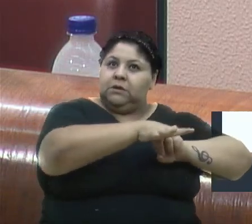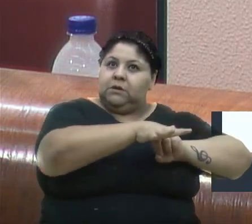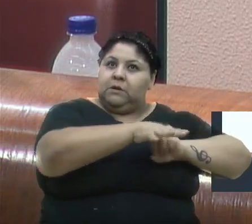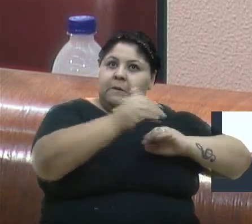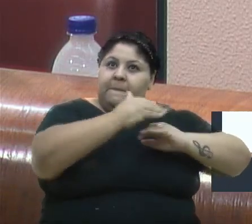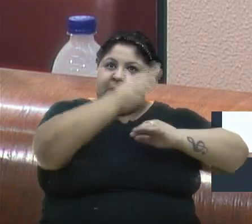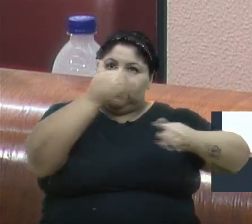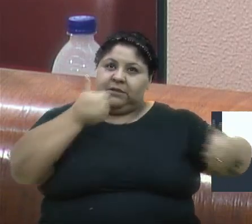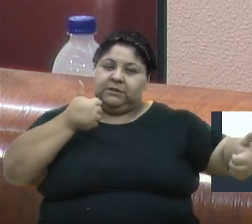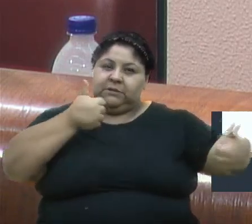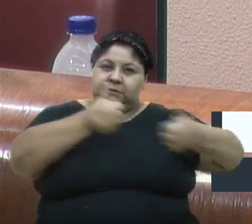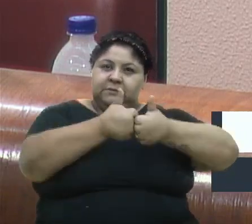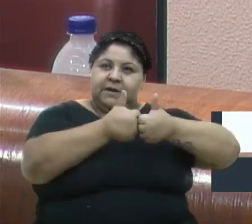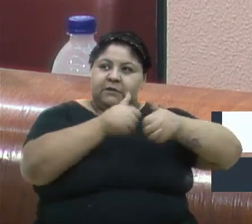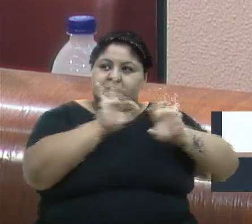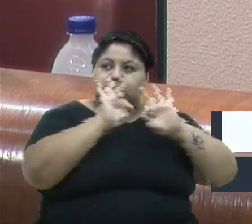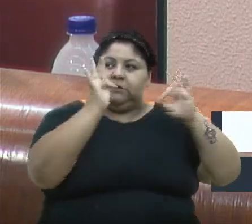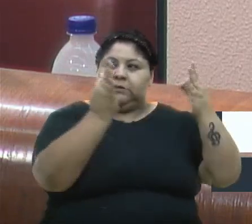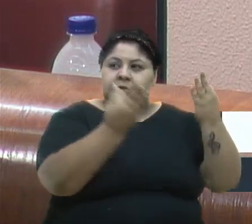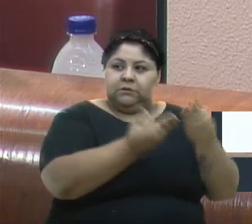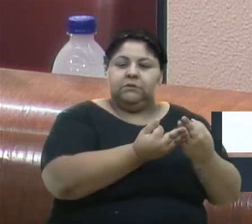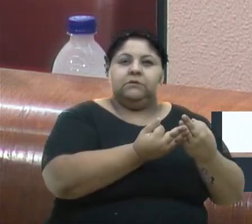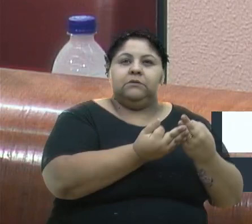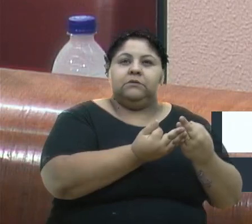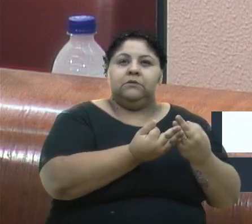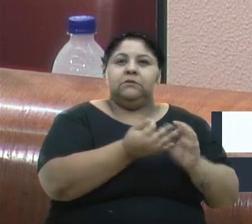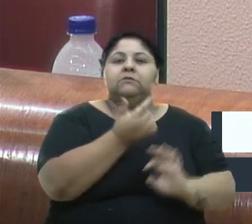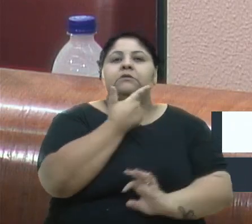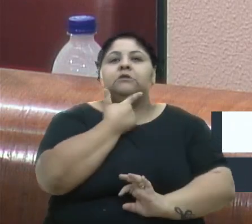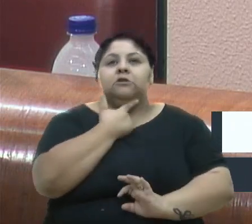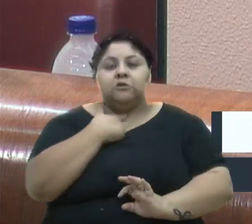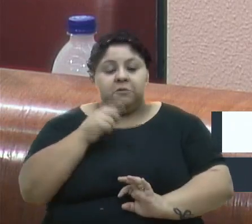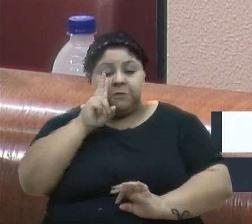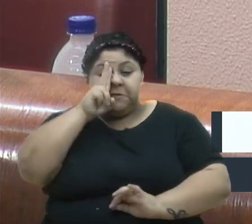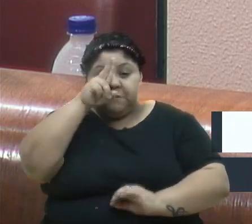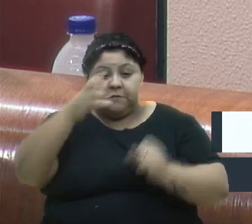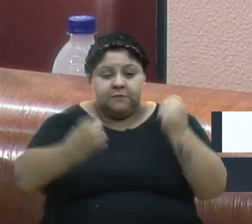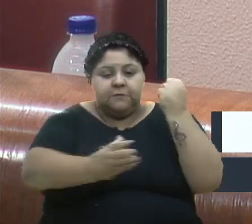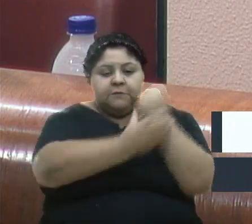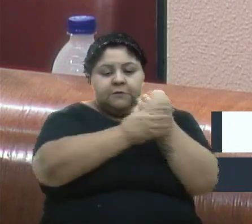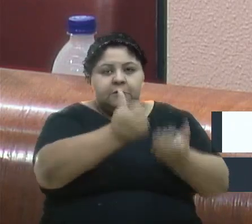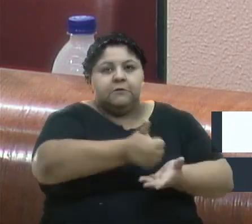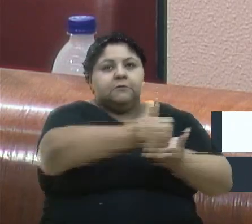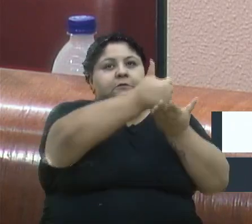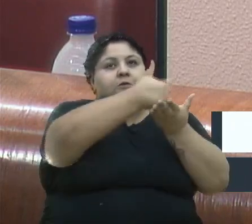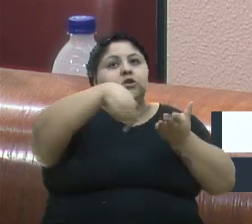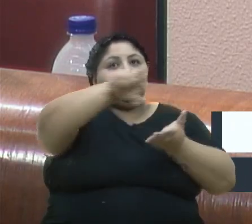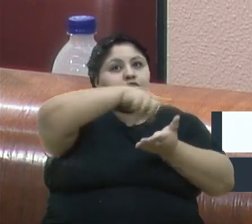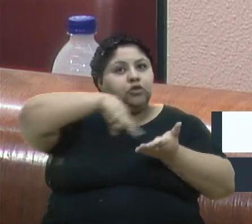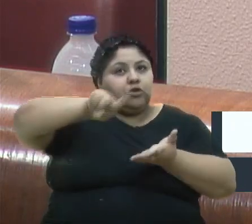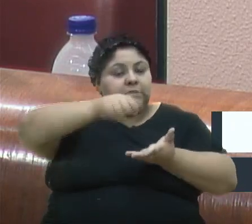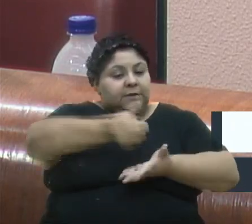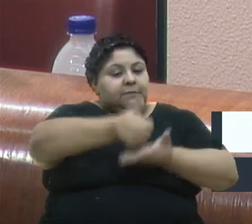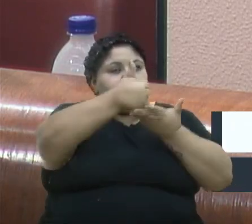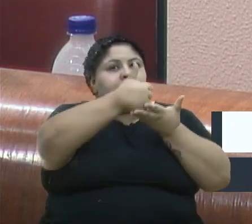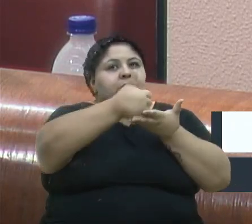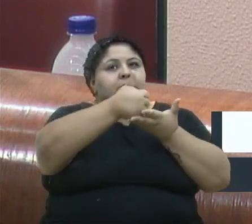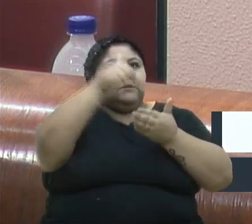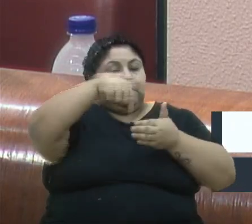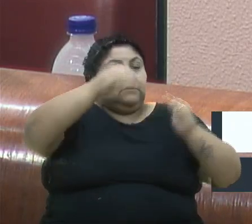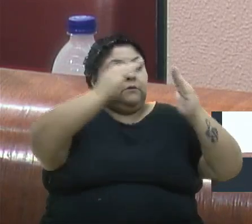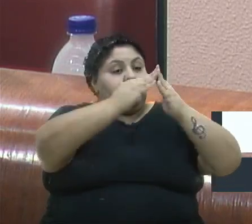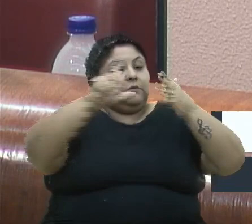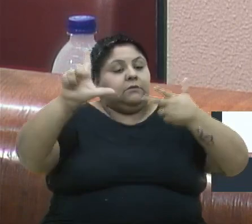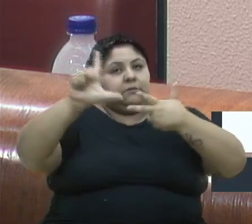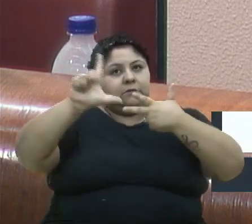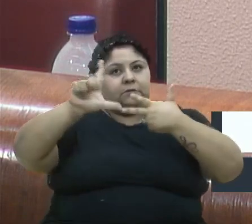perto da família, gosta das forças de segurança e apoia. Então nós estamos aqui para apoiar. Essa Casa Legislativa, eu